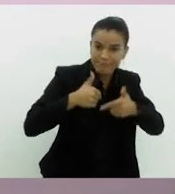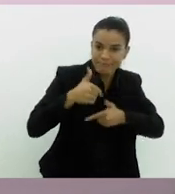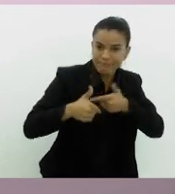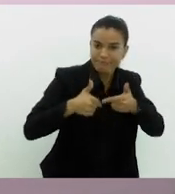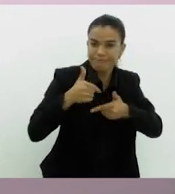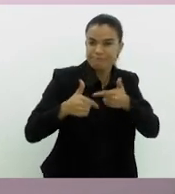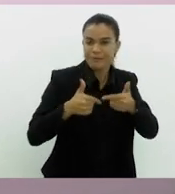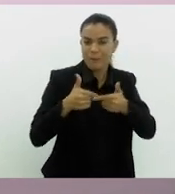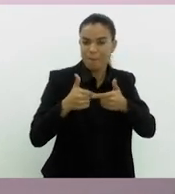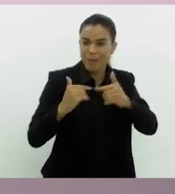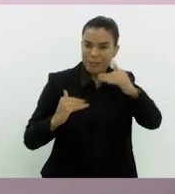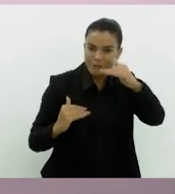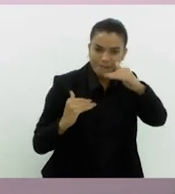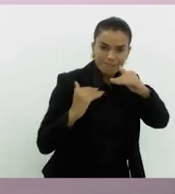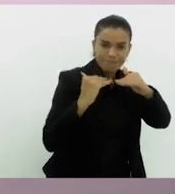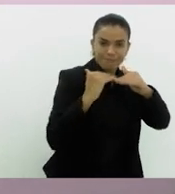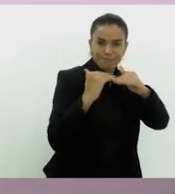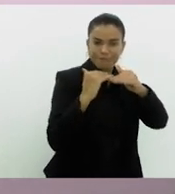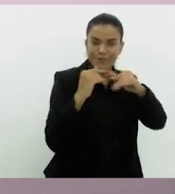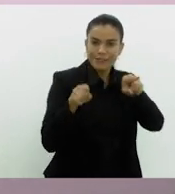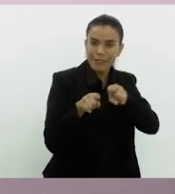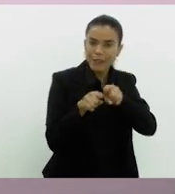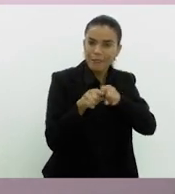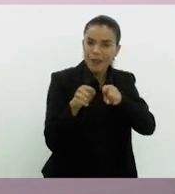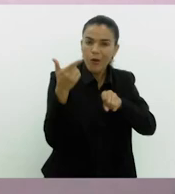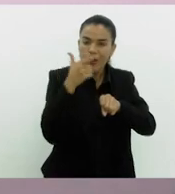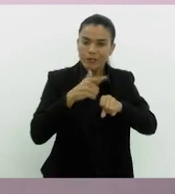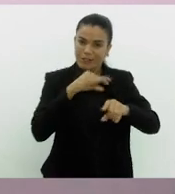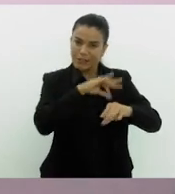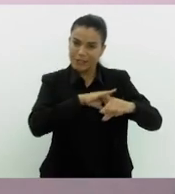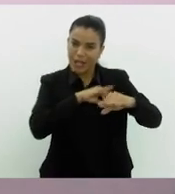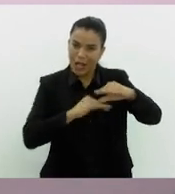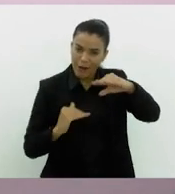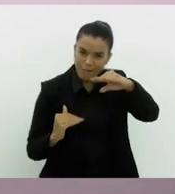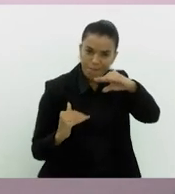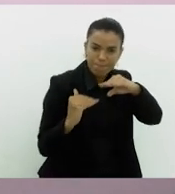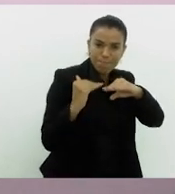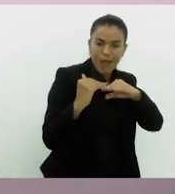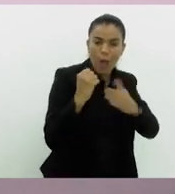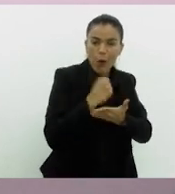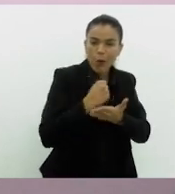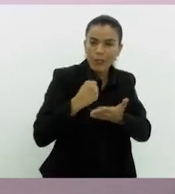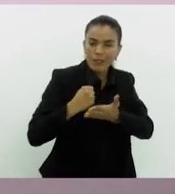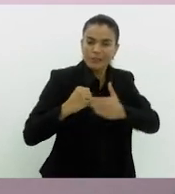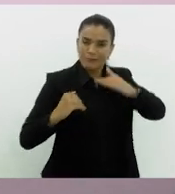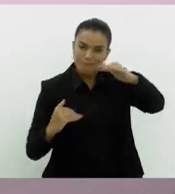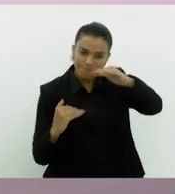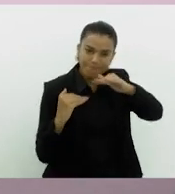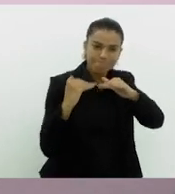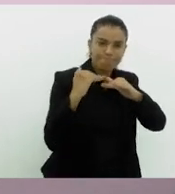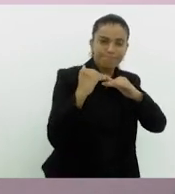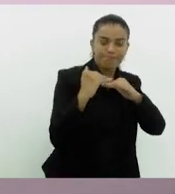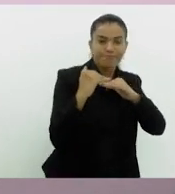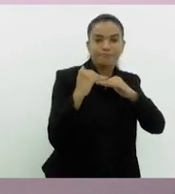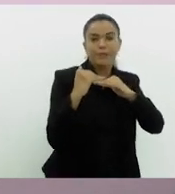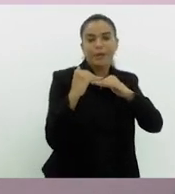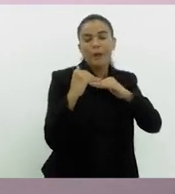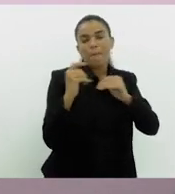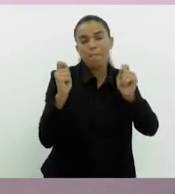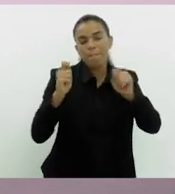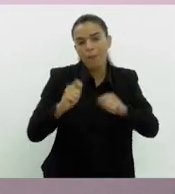que... aumente de alguma maneira a renda, criando emprego também. Enfim, tem uma série de questões que podem